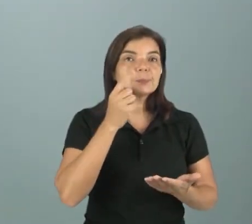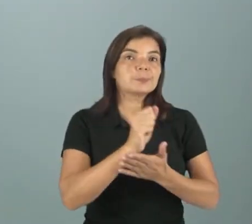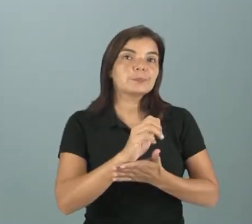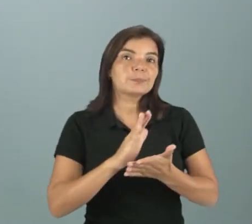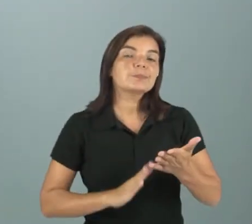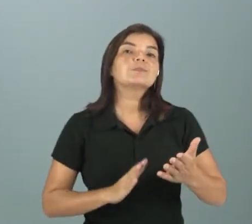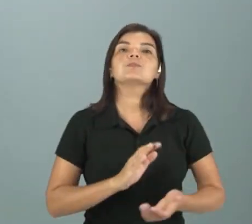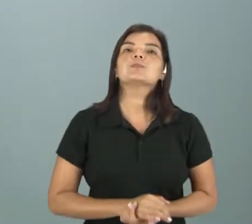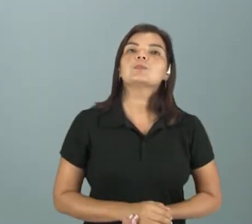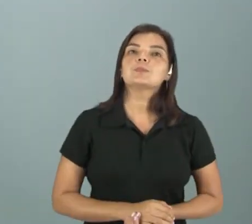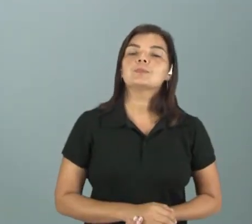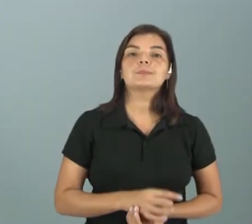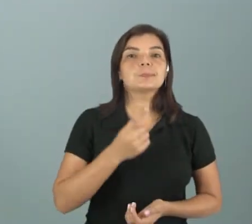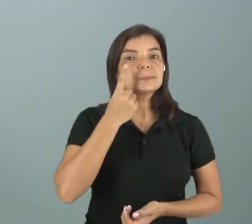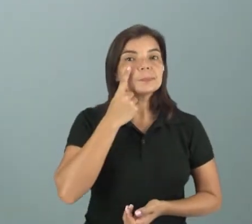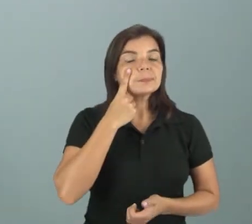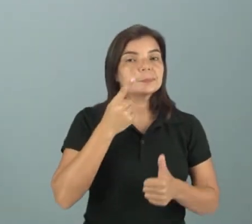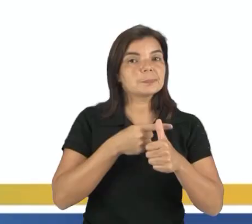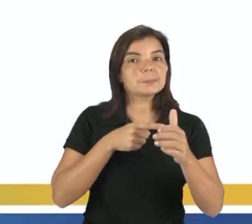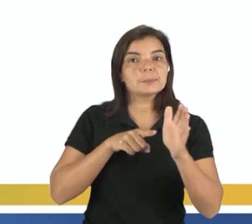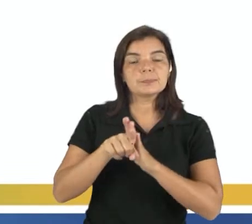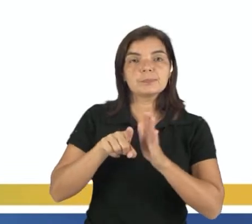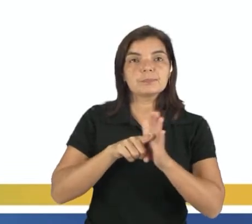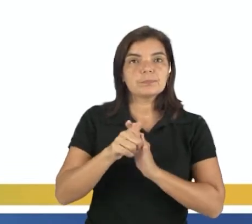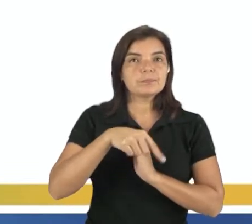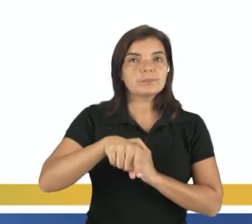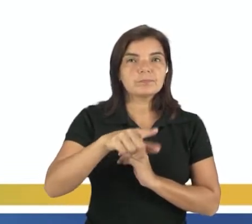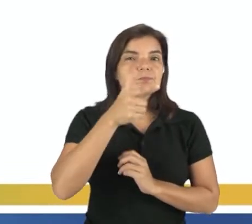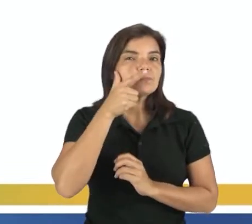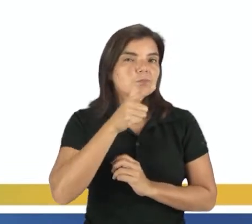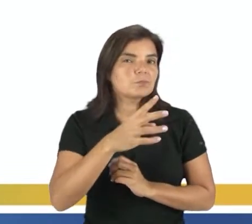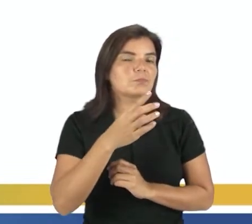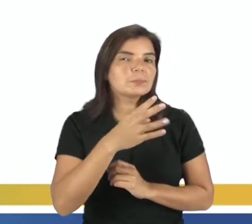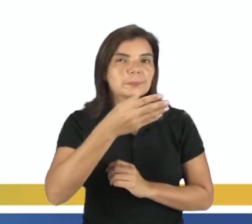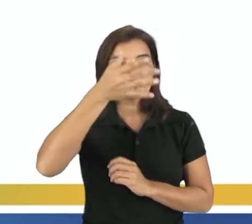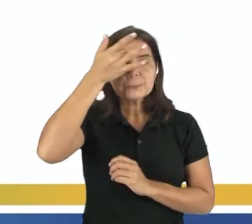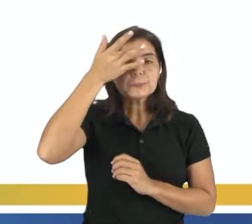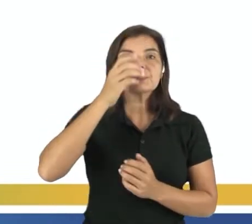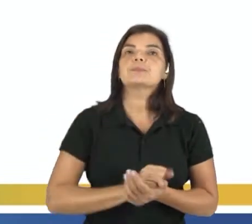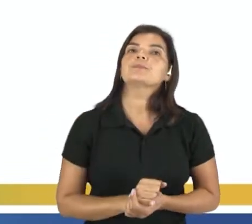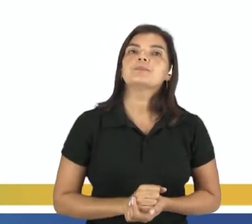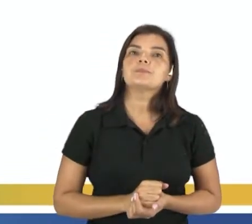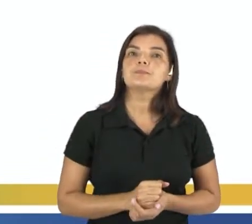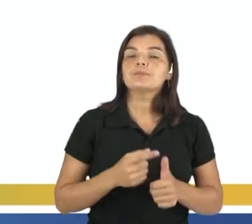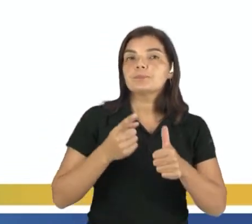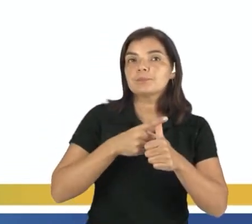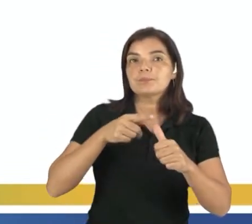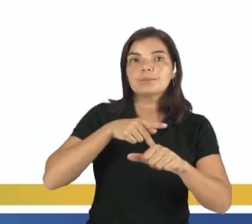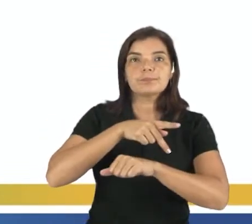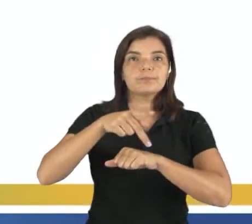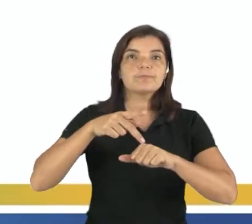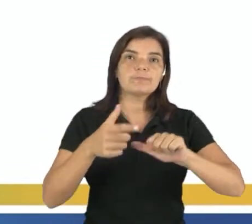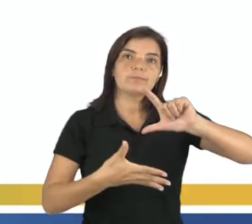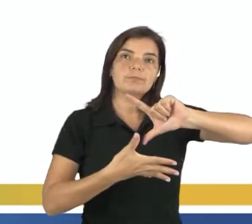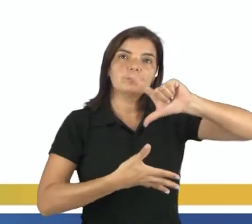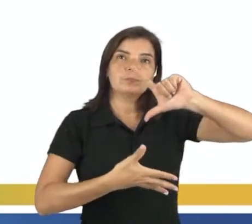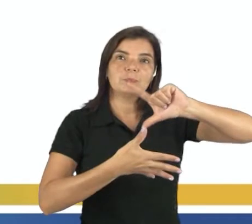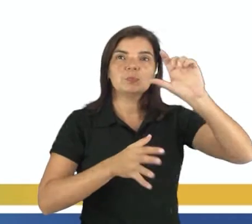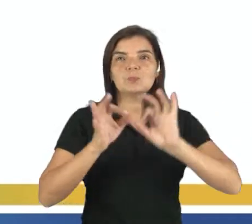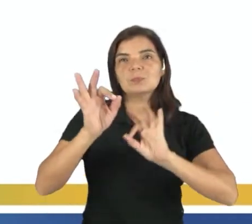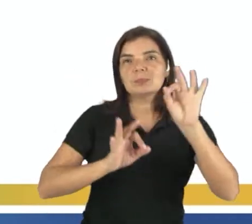do exercitando. Presta atenção à primeira questão, vê se você conseguiu assimilar o que foi dito anteriormente. Primeiro país